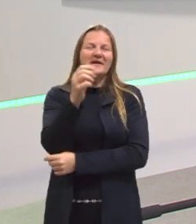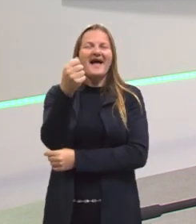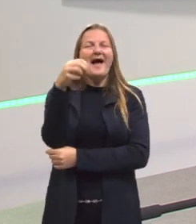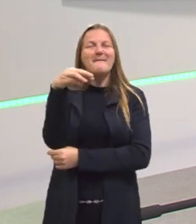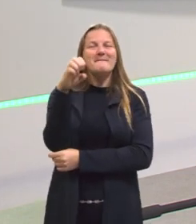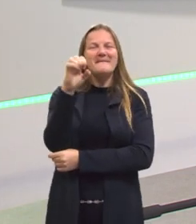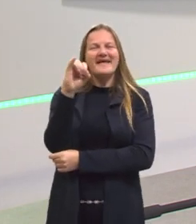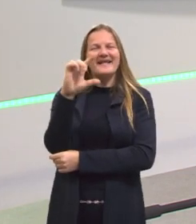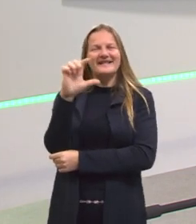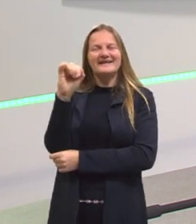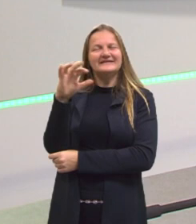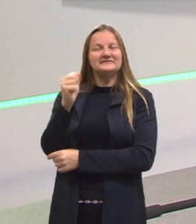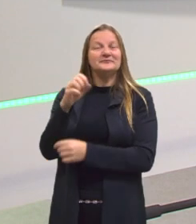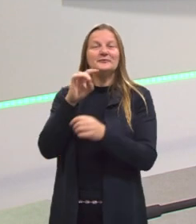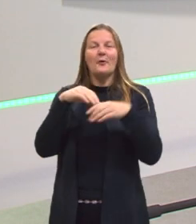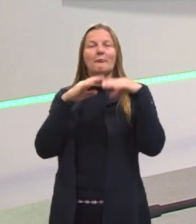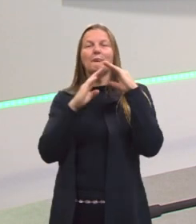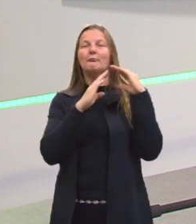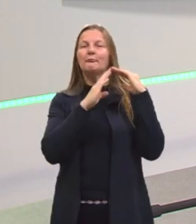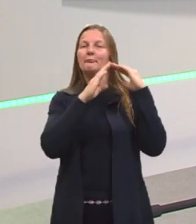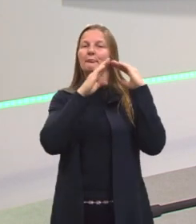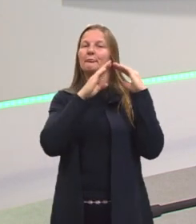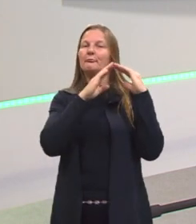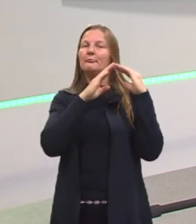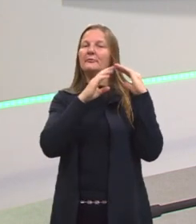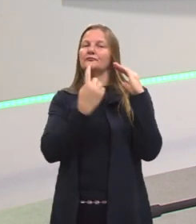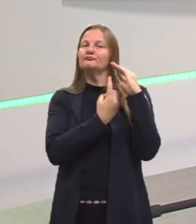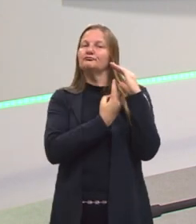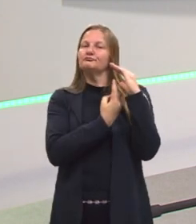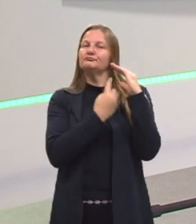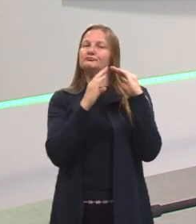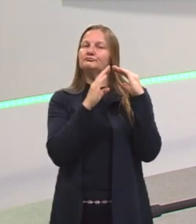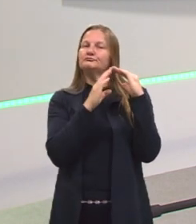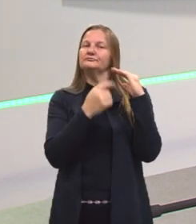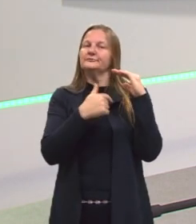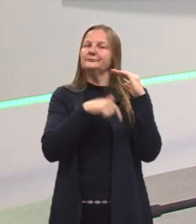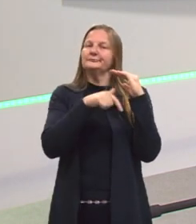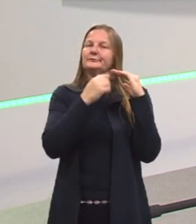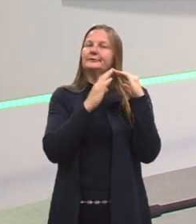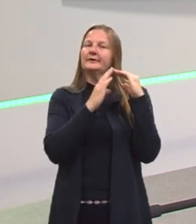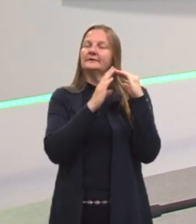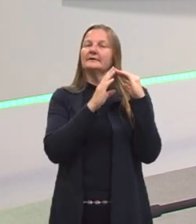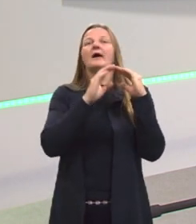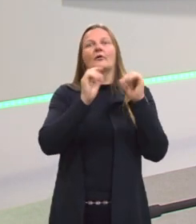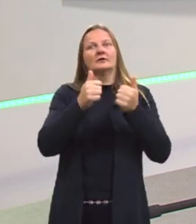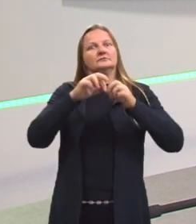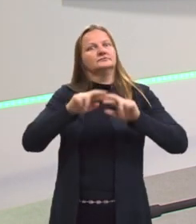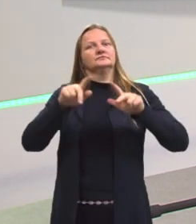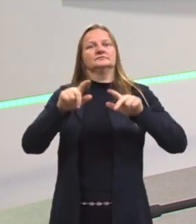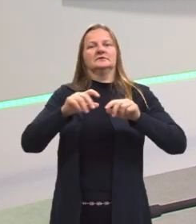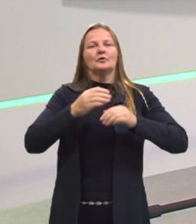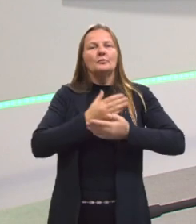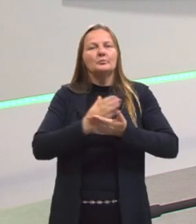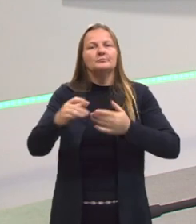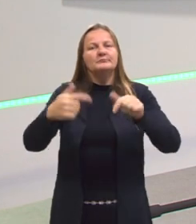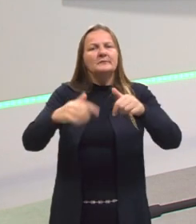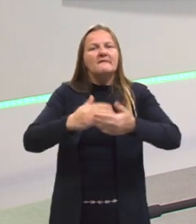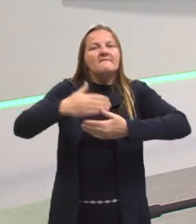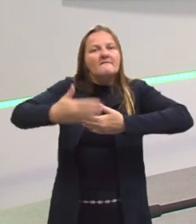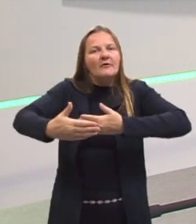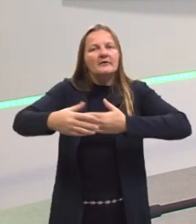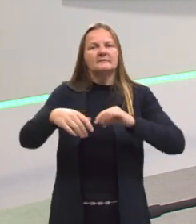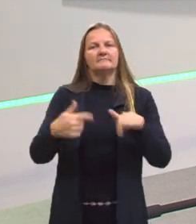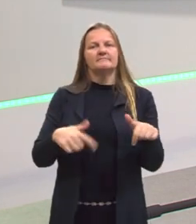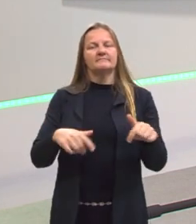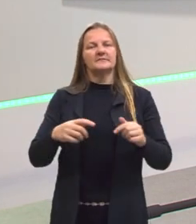dizer assim então ela vai ser também um protagonista não é da economia aí logo ela vai reduzir a sua quantidade de filhos porque ela pensa Não em